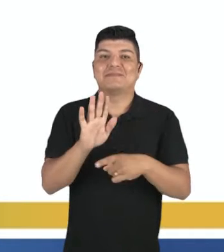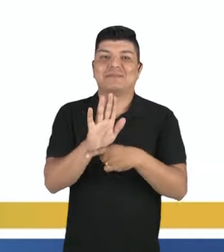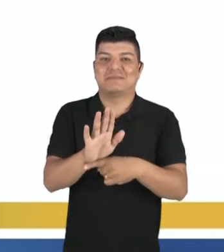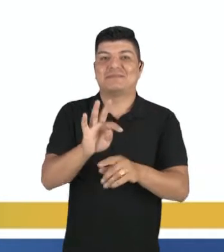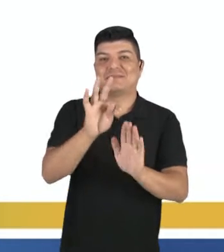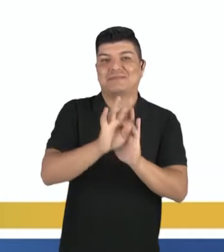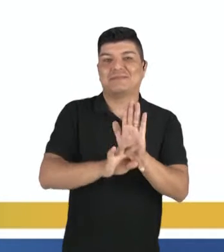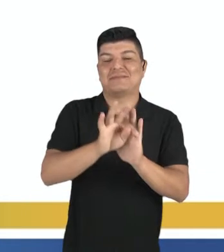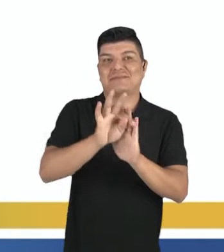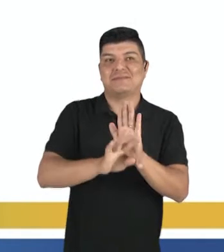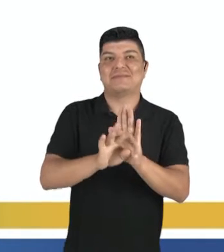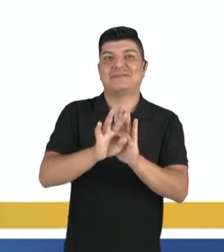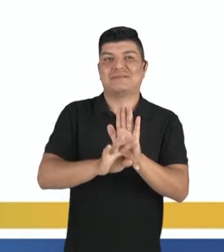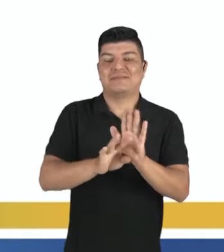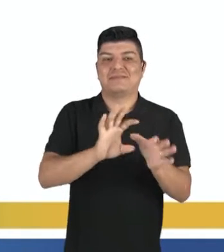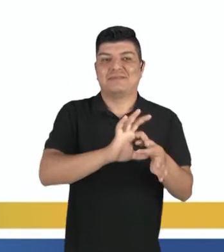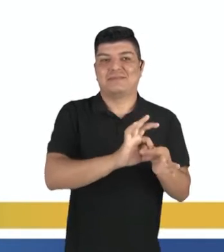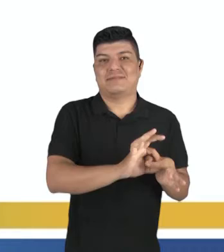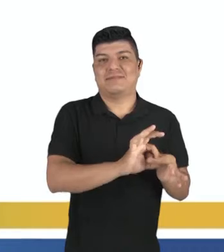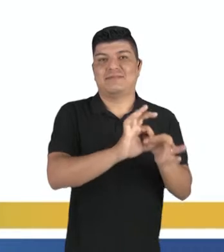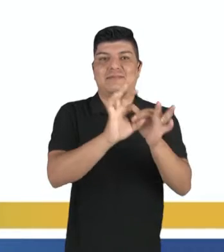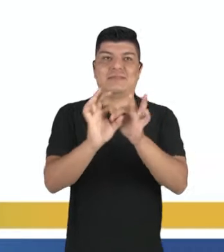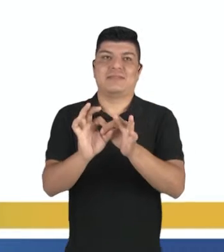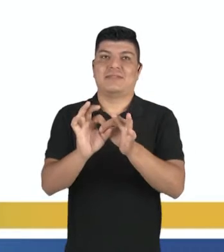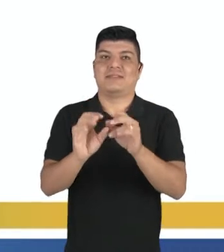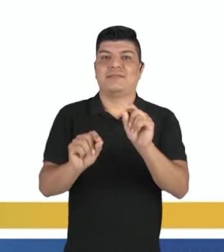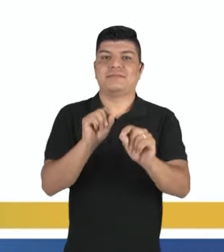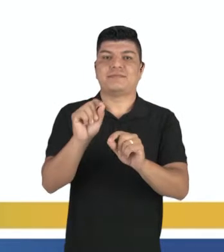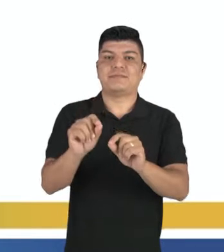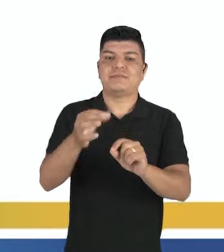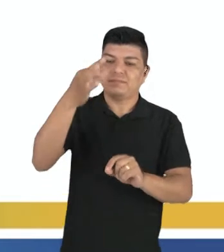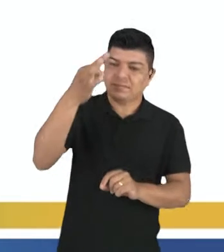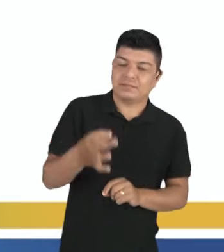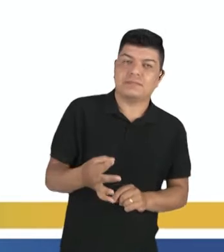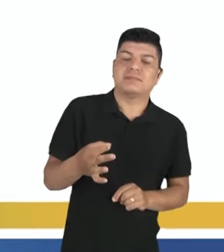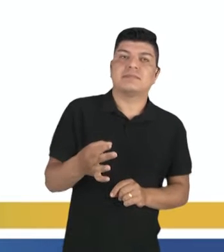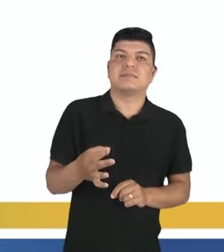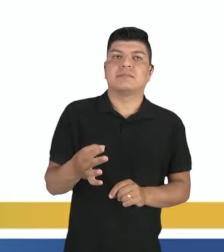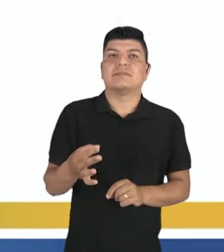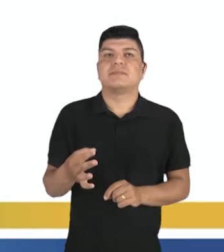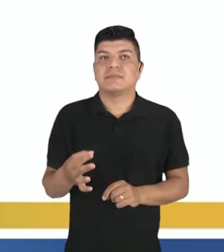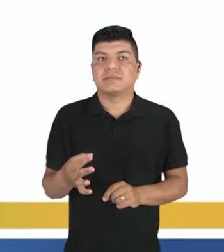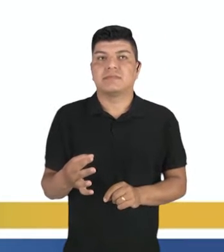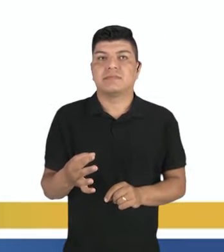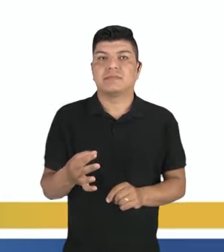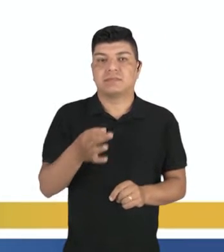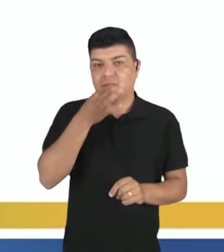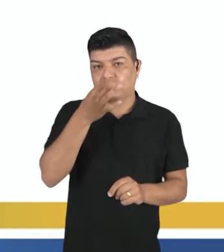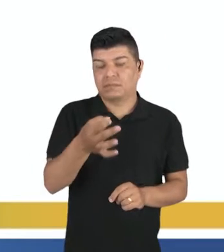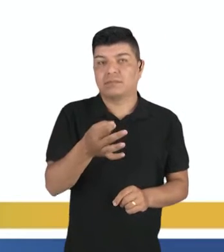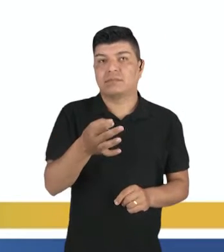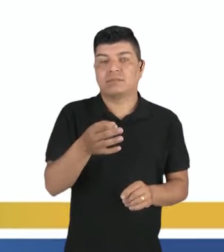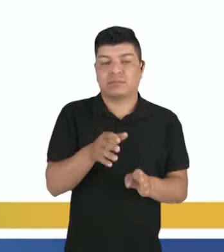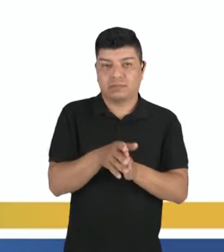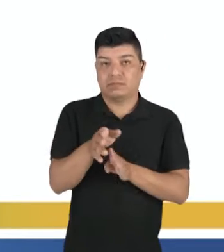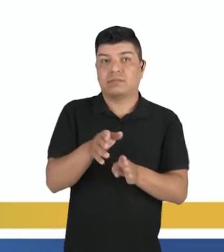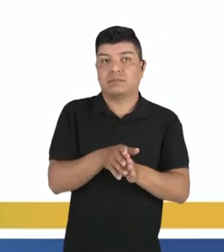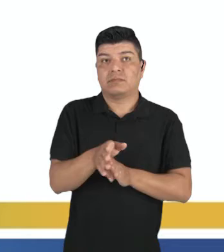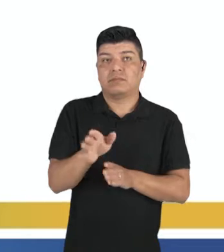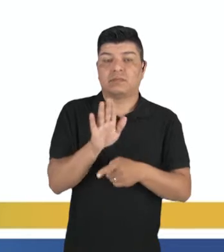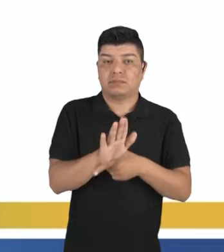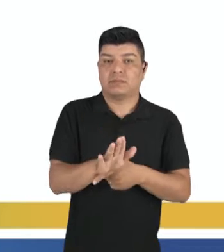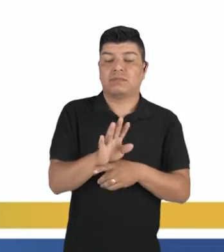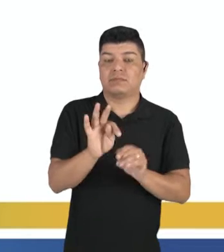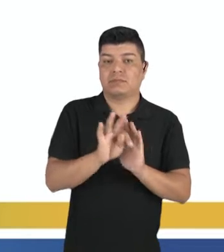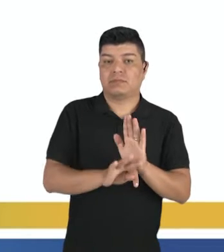nos textos como elementos de coesão referencial. Ele está afirmando aí, ele já está te dando uma dica, auxiliando a